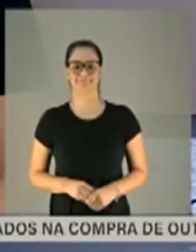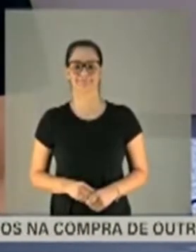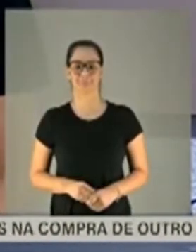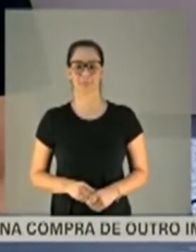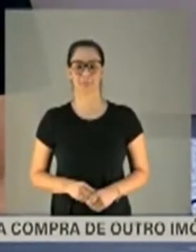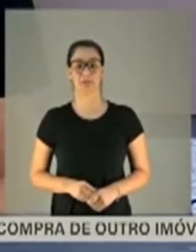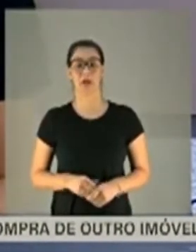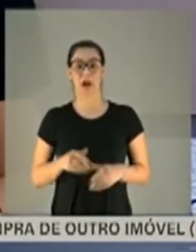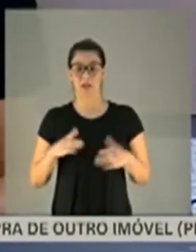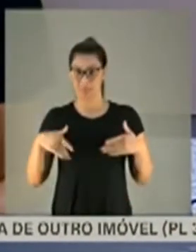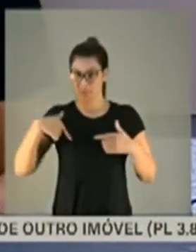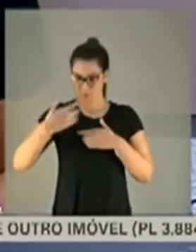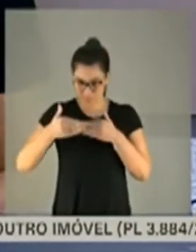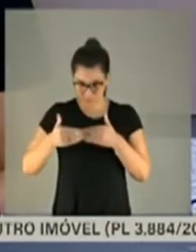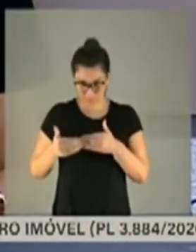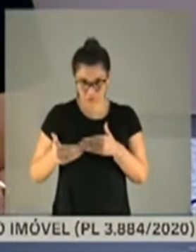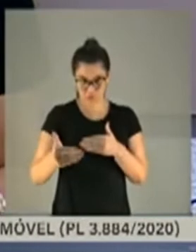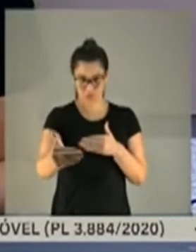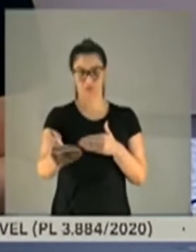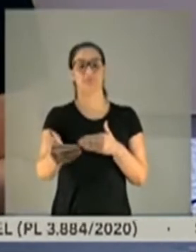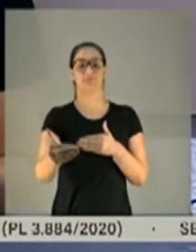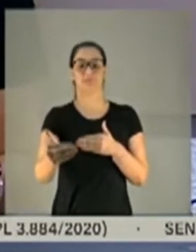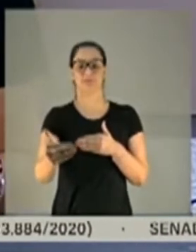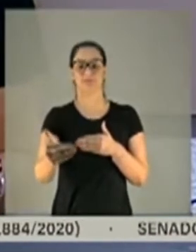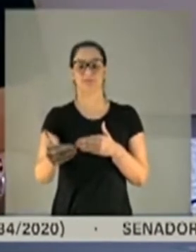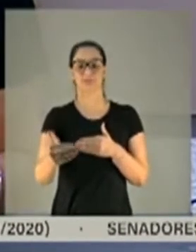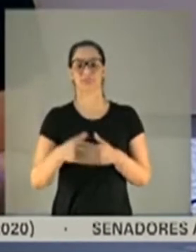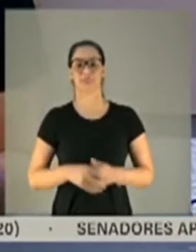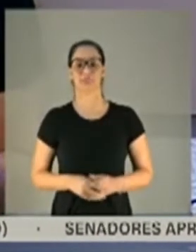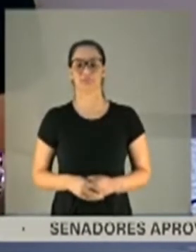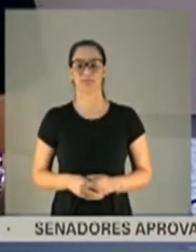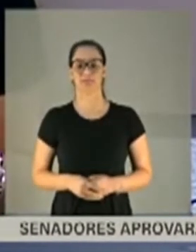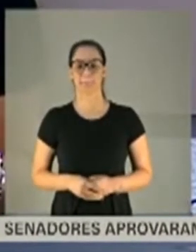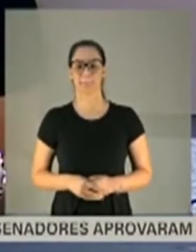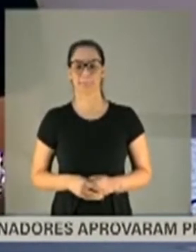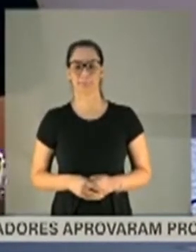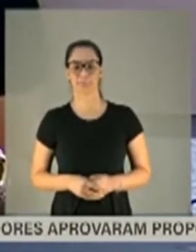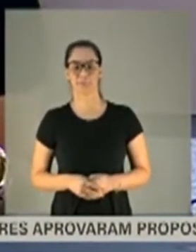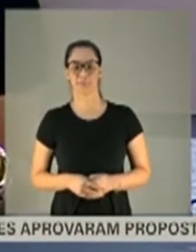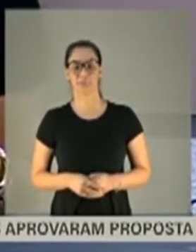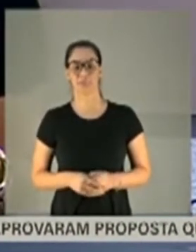parlamentares. A partir desse ponto, é notório que houve uma inflexão.